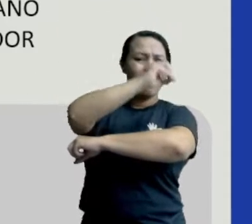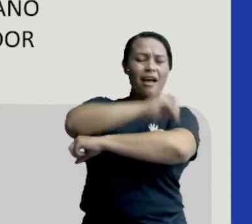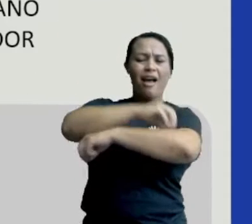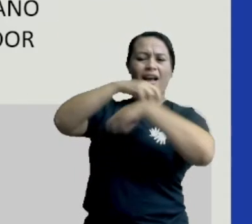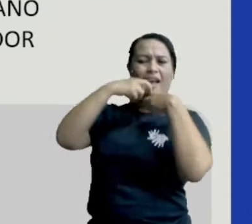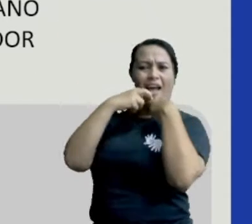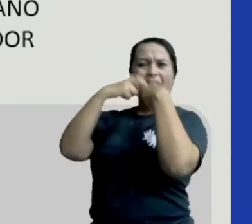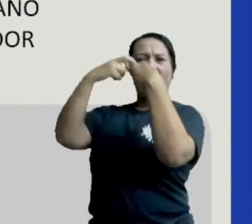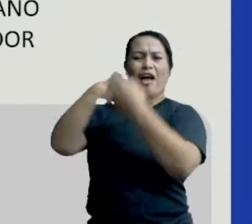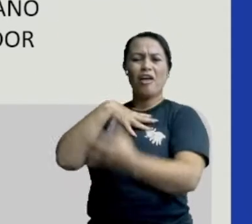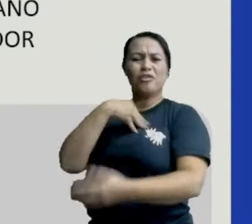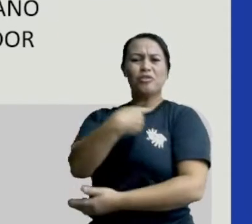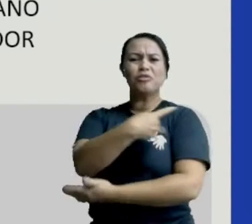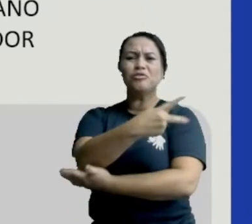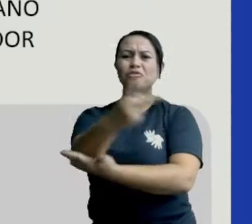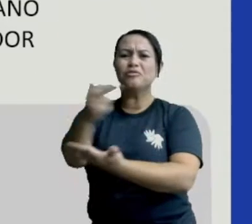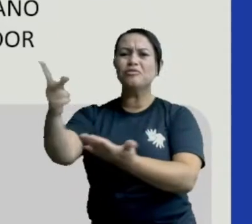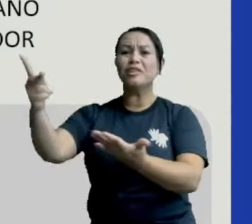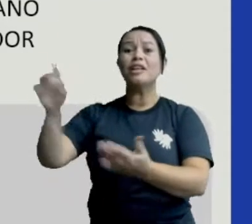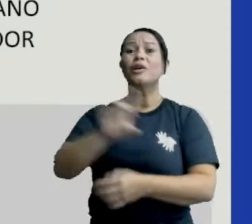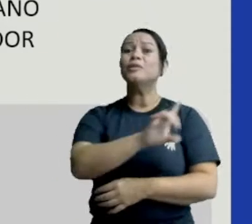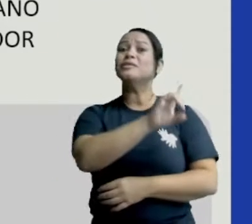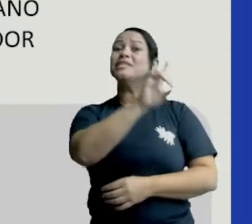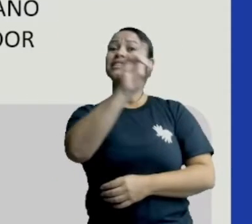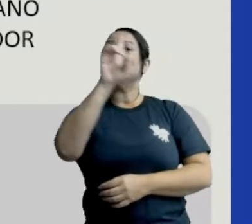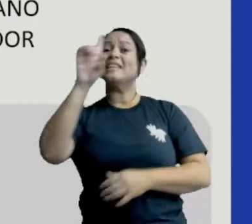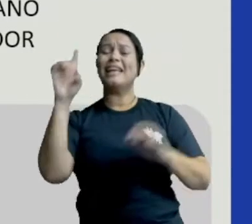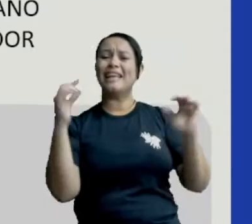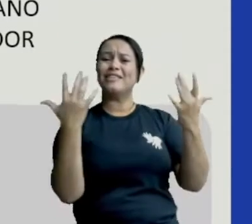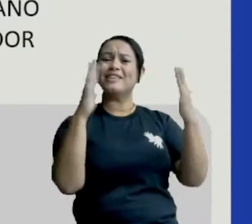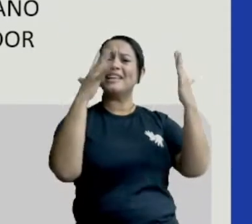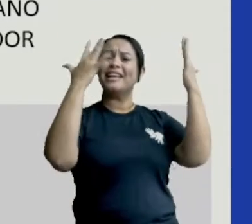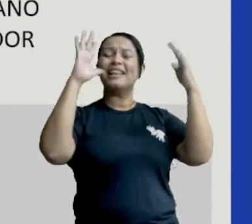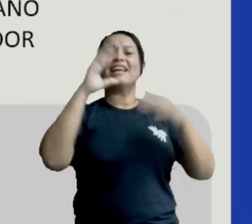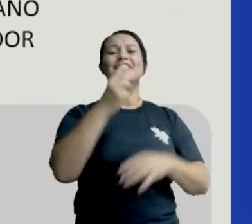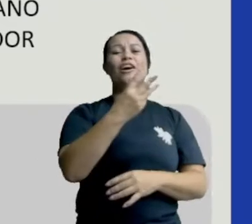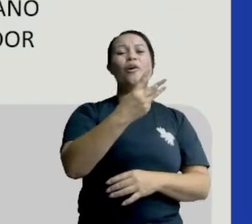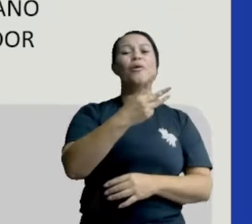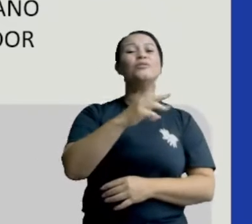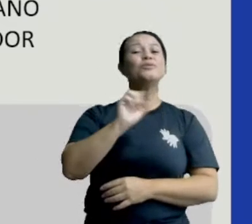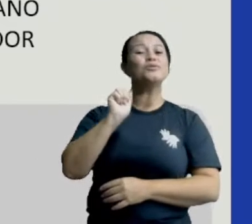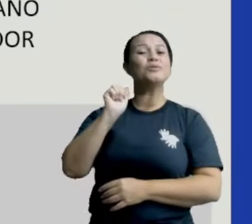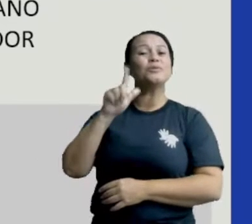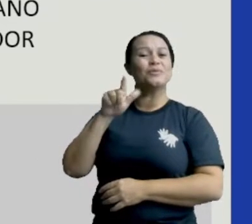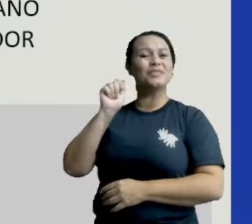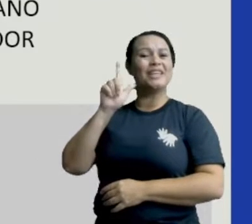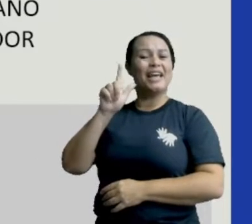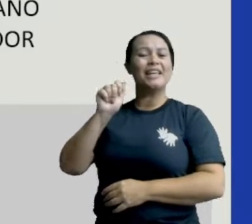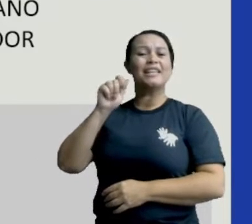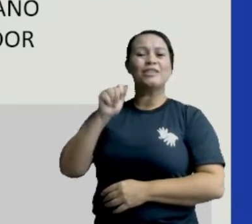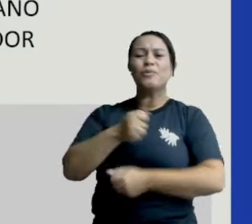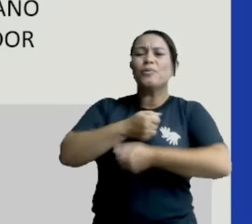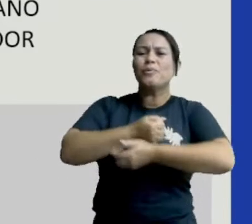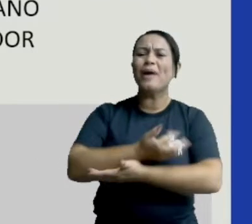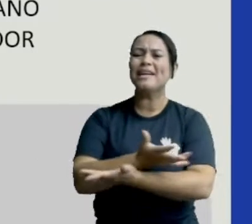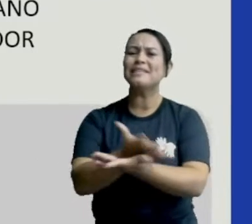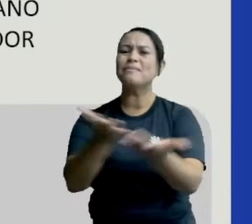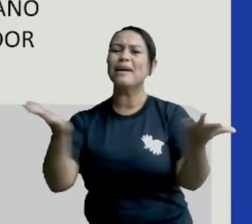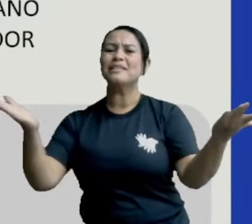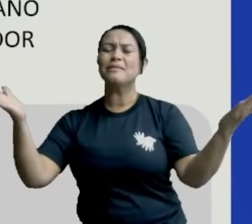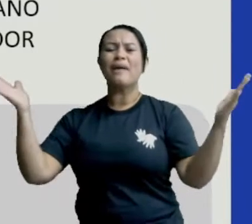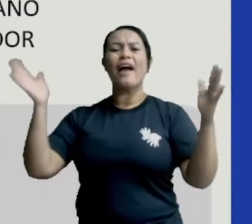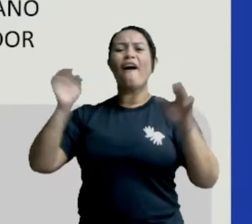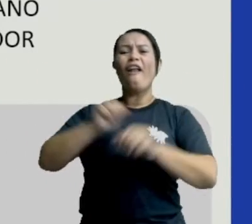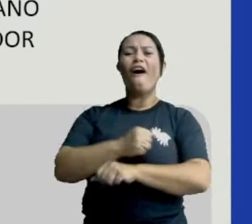grito de teus filhos degodados que nos legaram dia 3 de agosto. Entre as